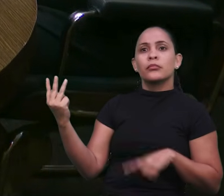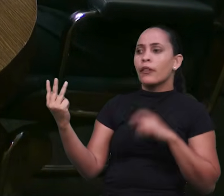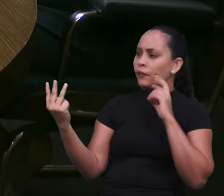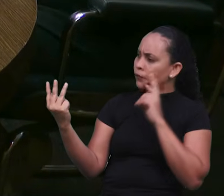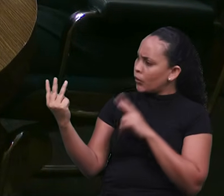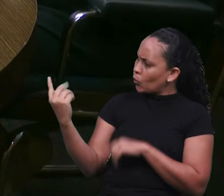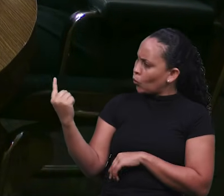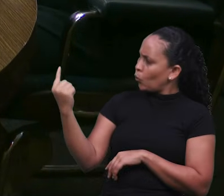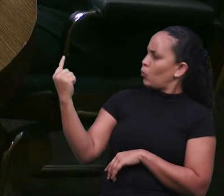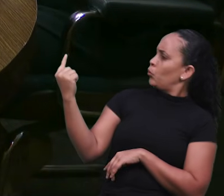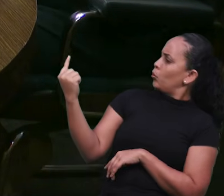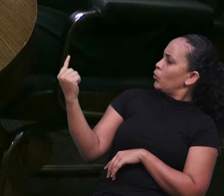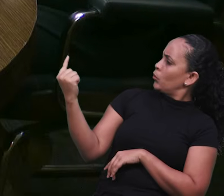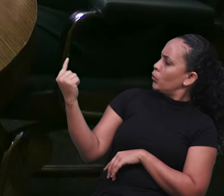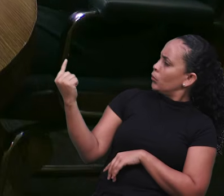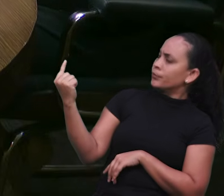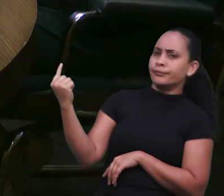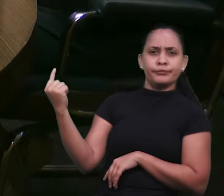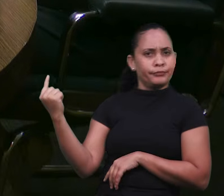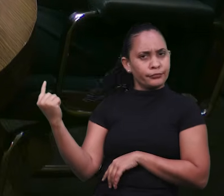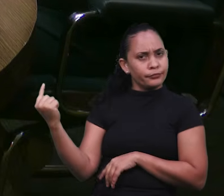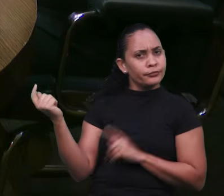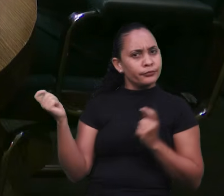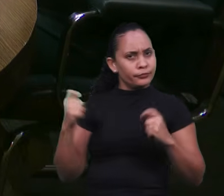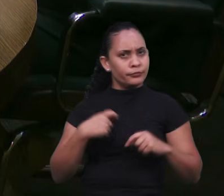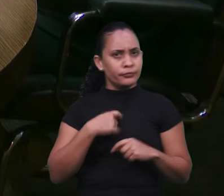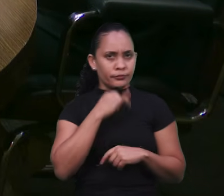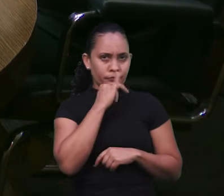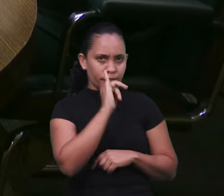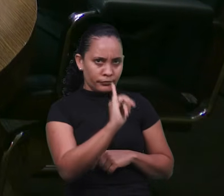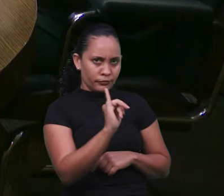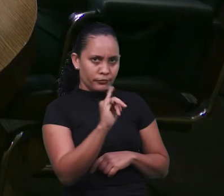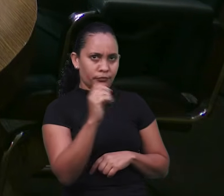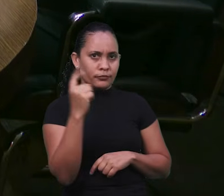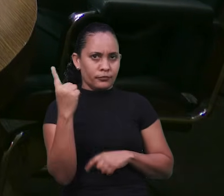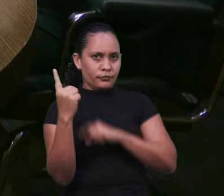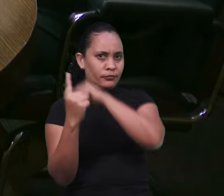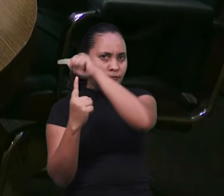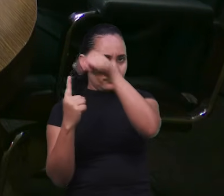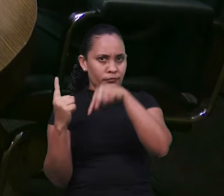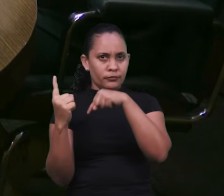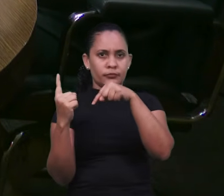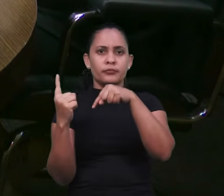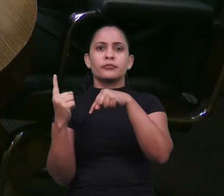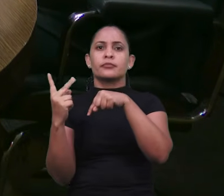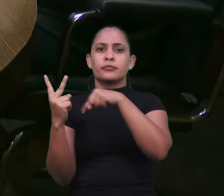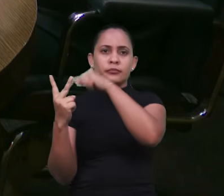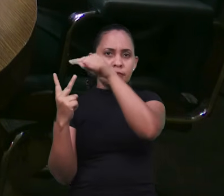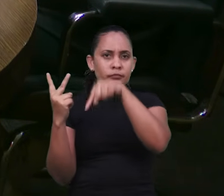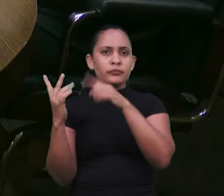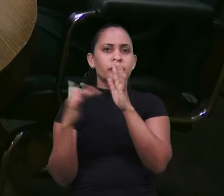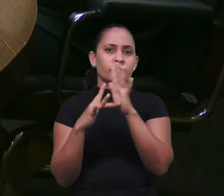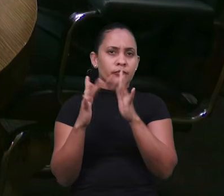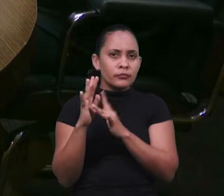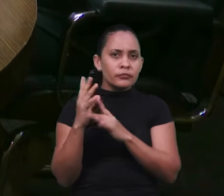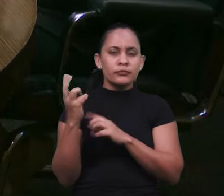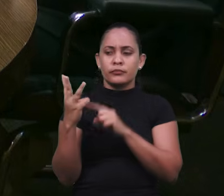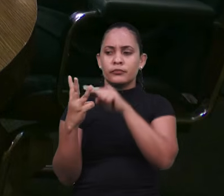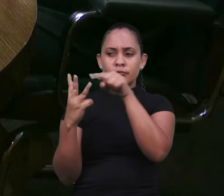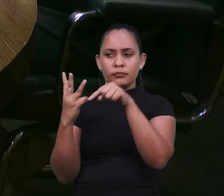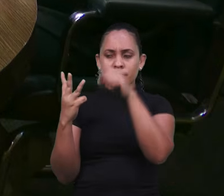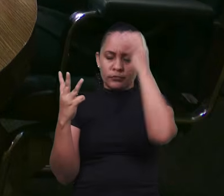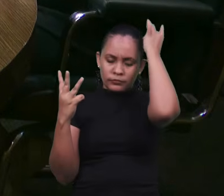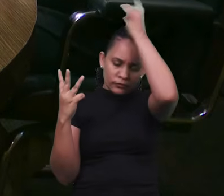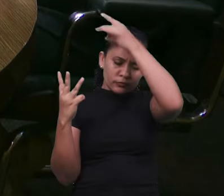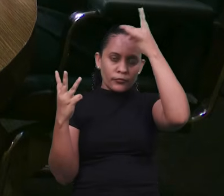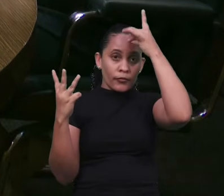só, eu trago ele para E Deus, aí, né, você pode até falar, esse um santo, Deus, outro Aham. santo, Jesus, Jesus. Espírito